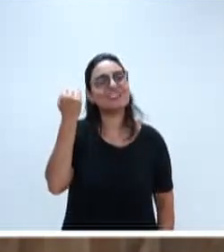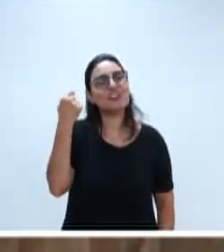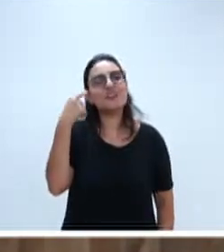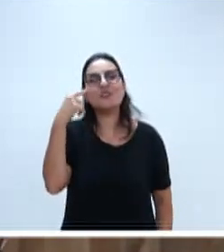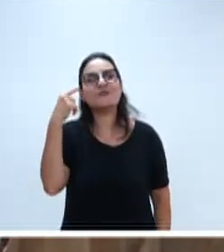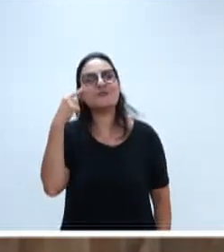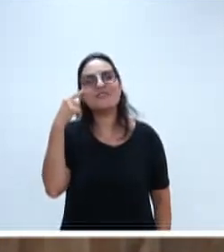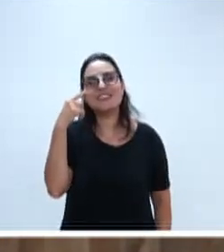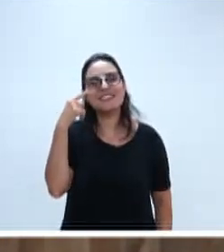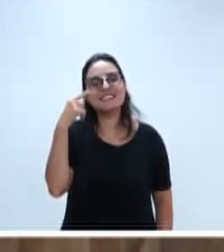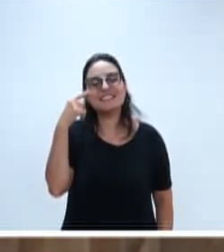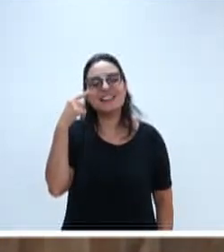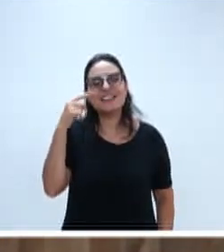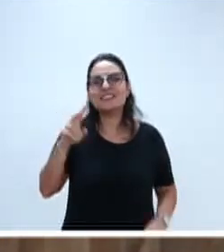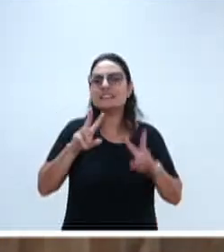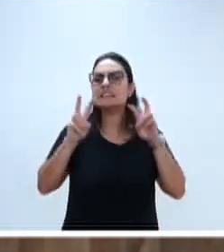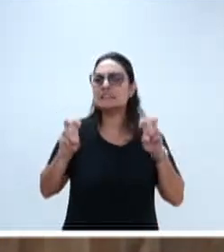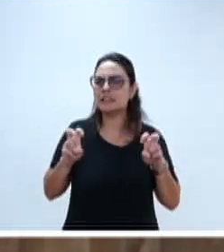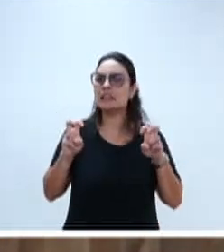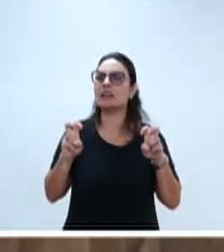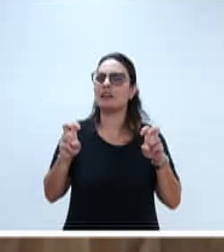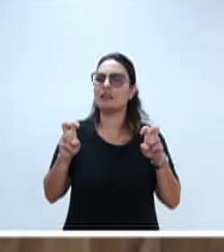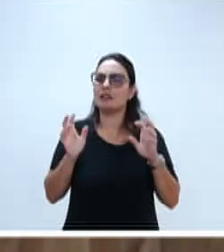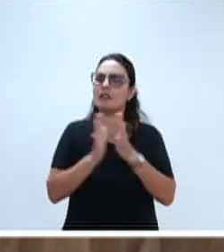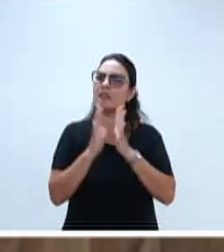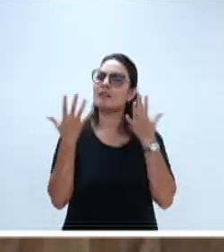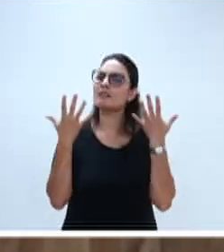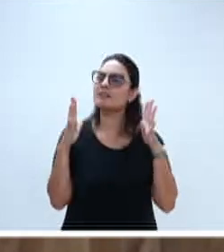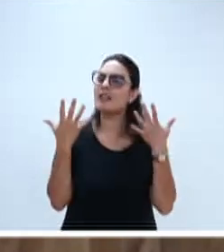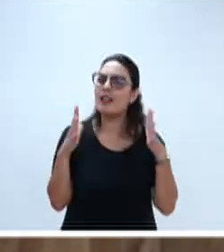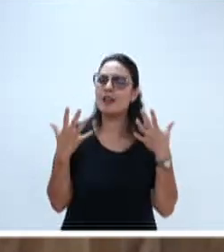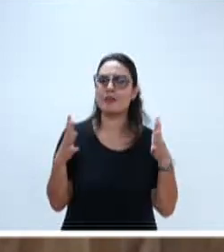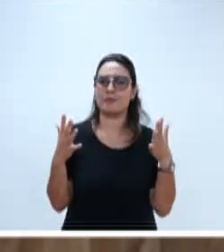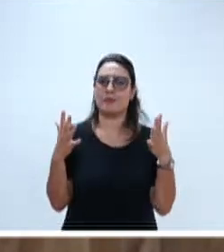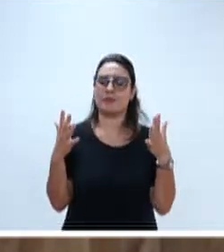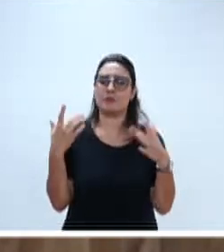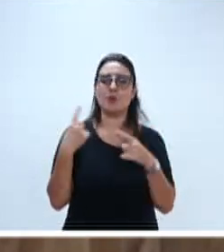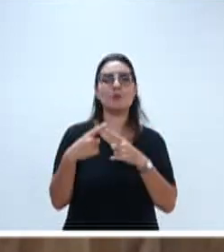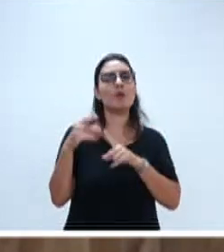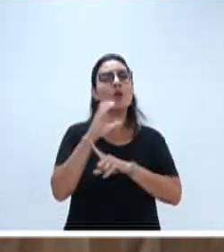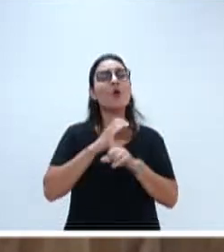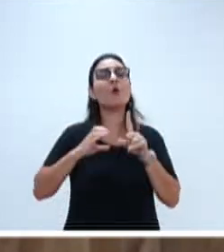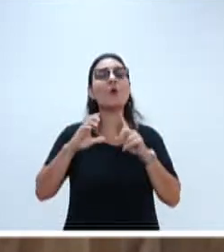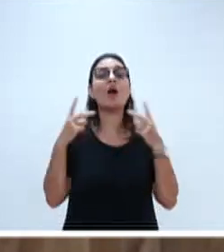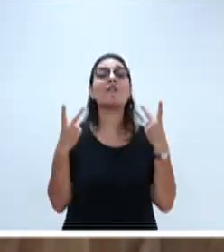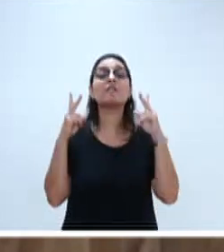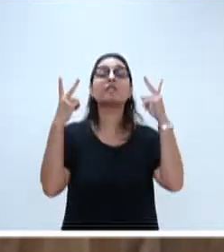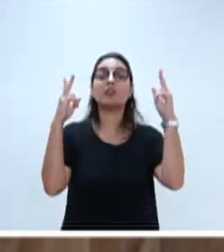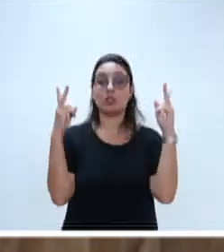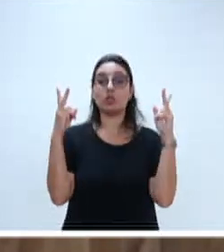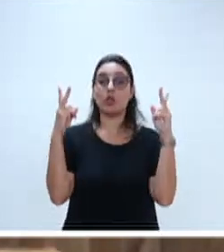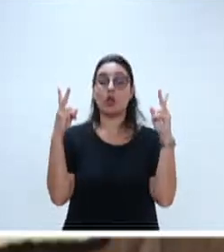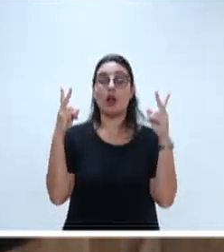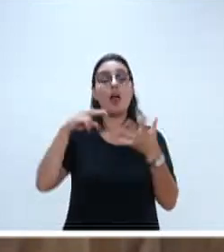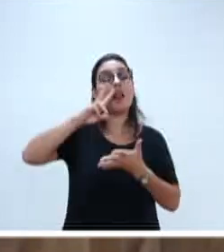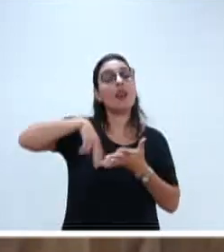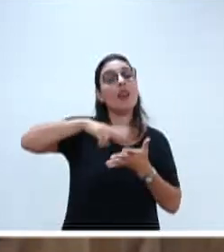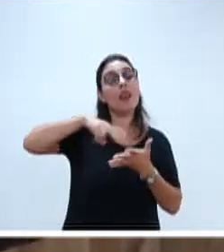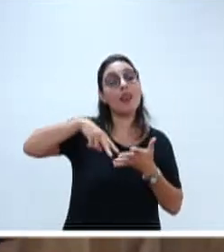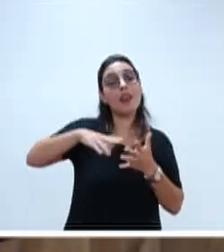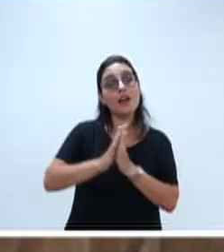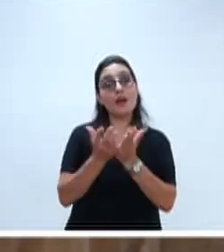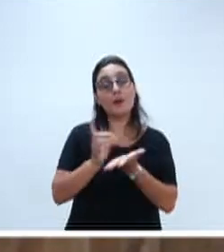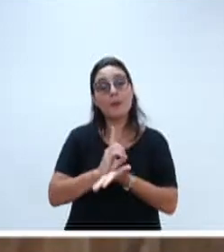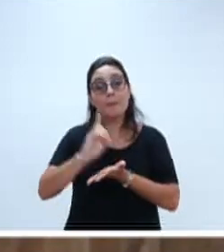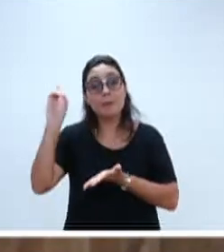que fale sobre celebração. Esse é o culto de vida vitoriosa. E eu queria que você abrisse a sua Bíblia no livro de